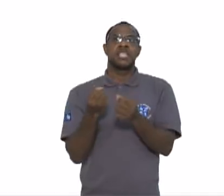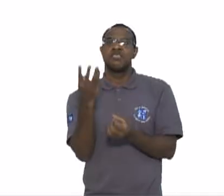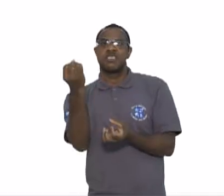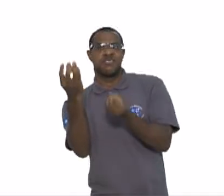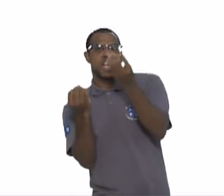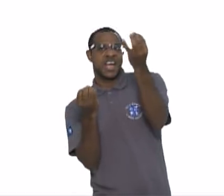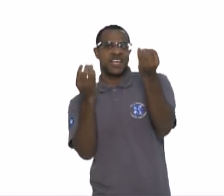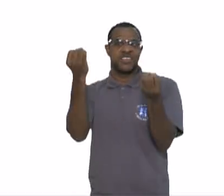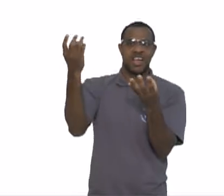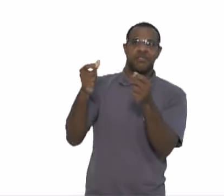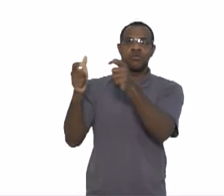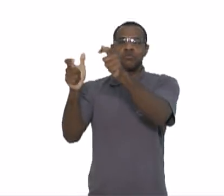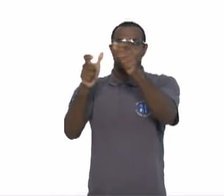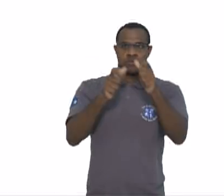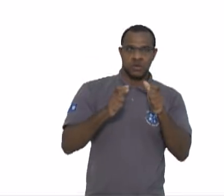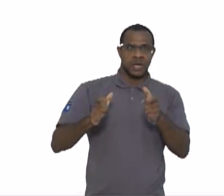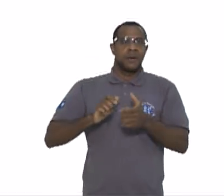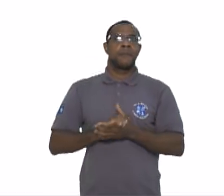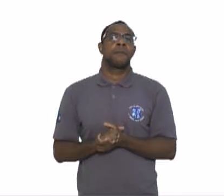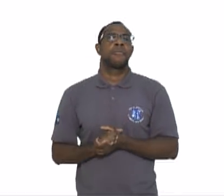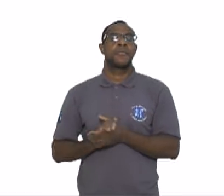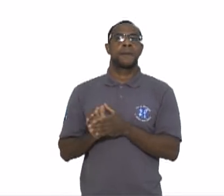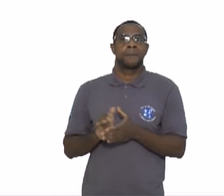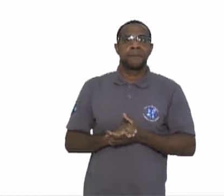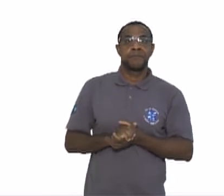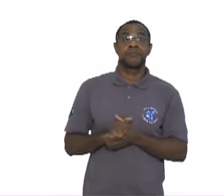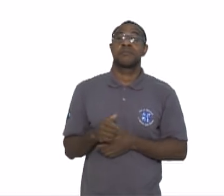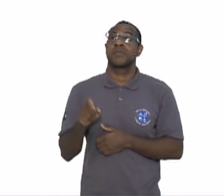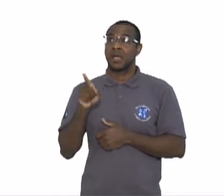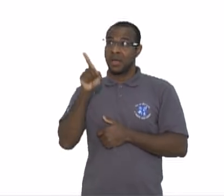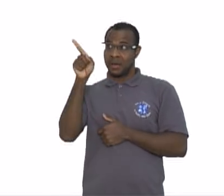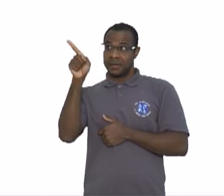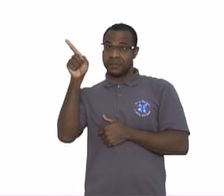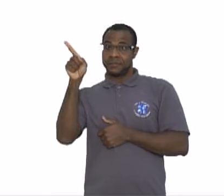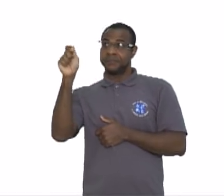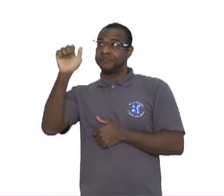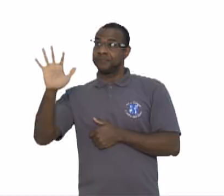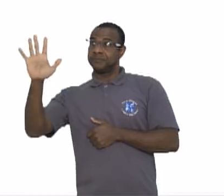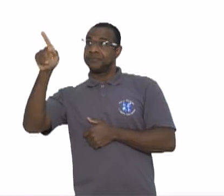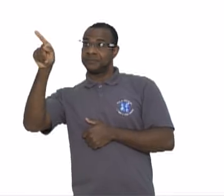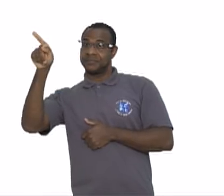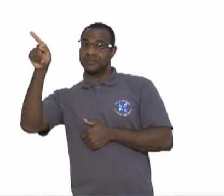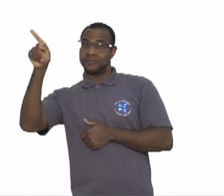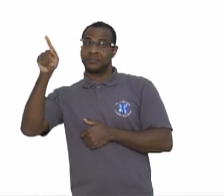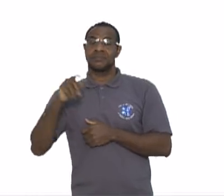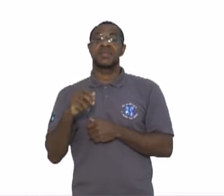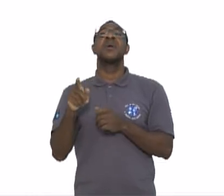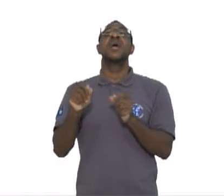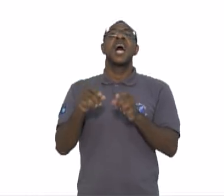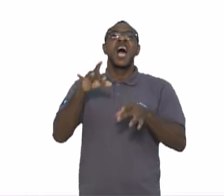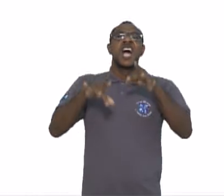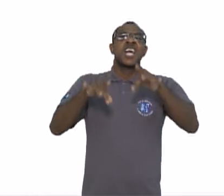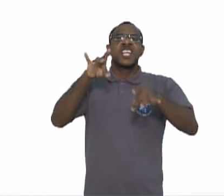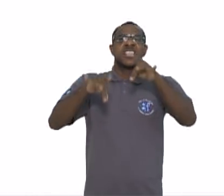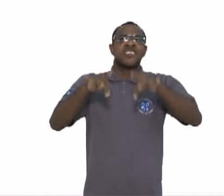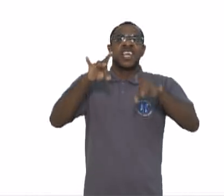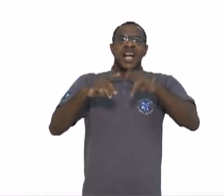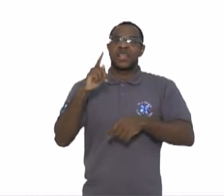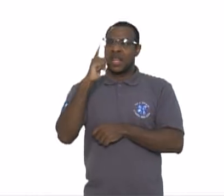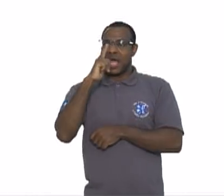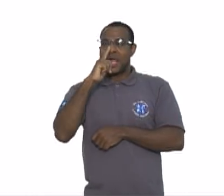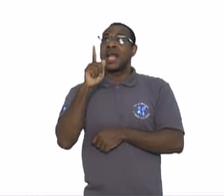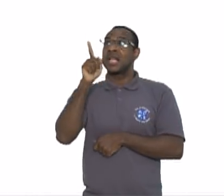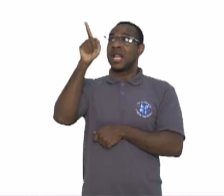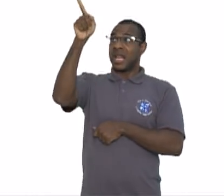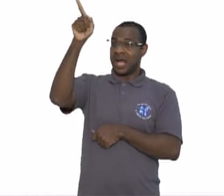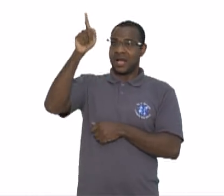Essa estrutura aqui, ó, é do Epidauro, né? Um teatro da Grécia, tá? Um teatro grego. Estrutura, ó, teatro de arena,